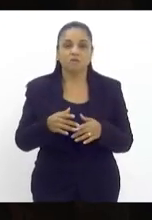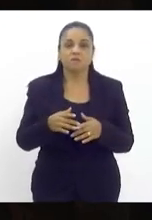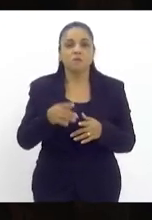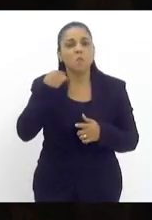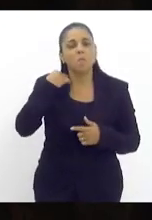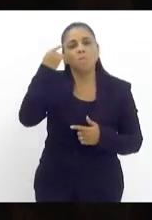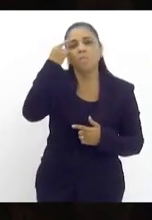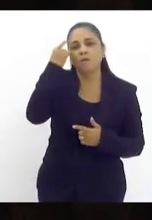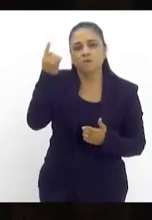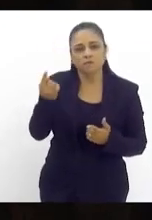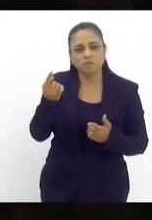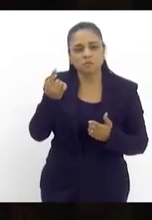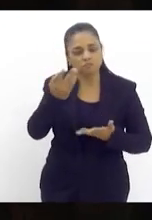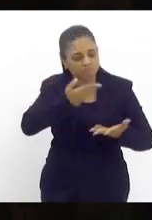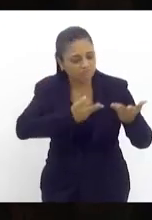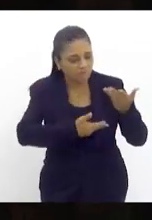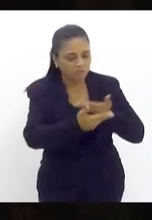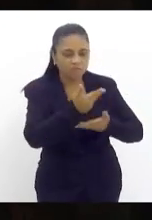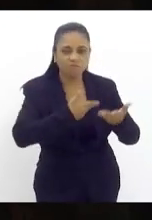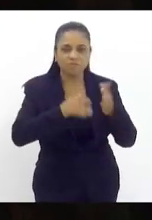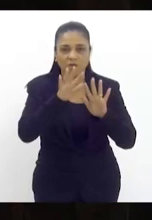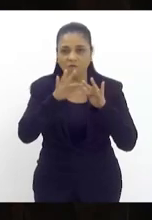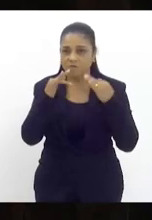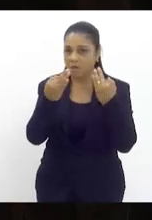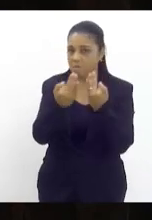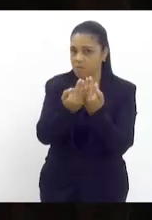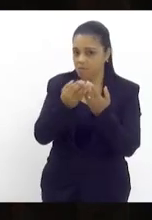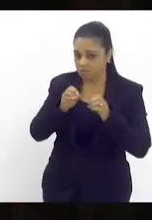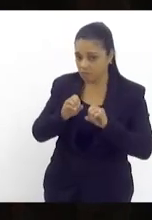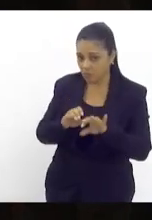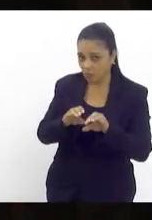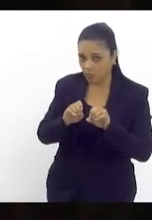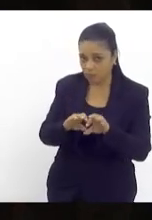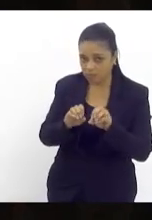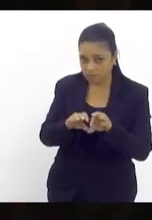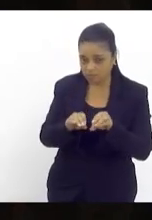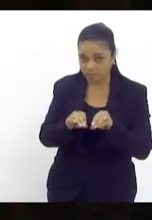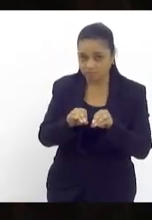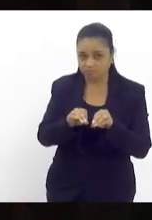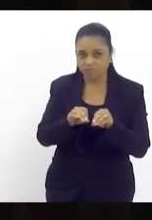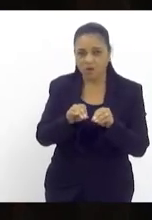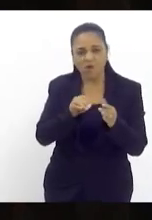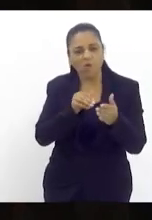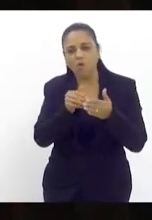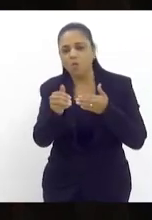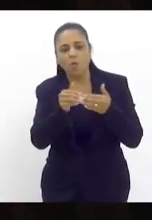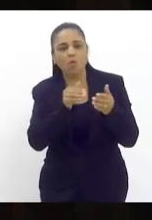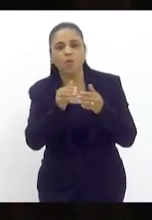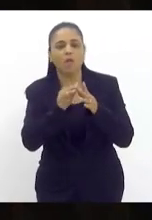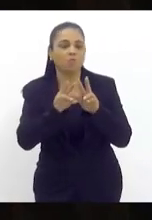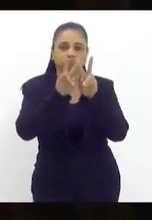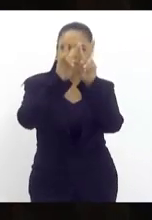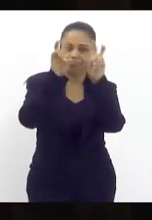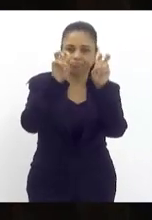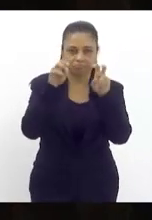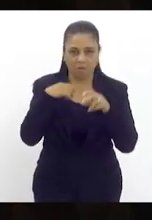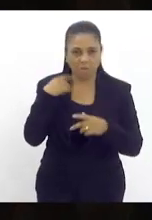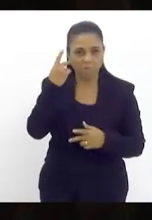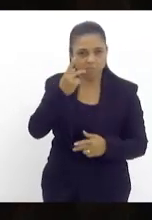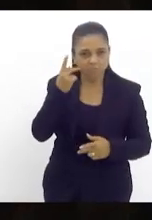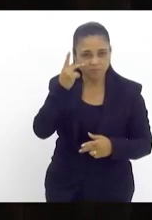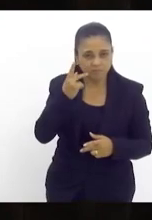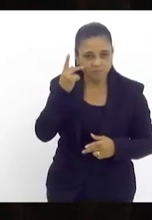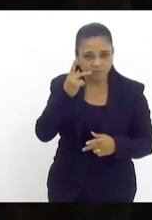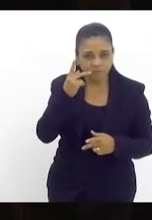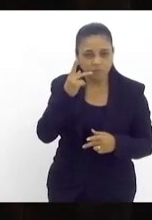que envolver a família, não só na educação, ou em qualquer, né, em qualquer assunto político,